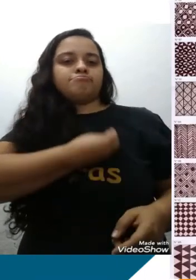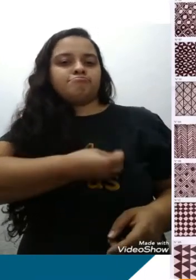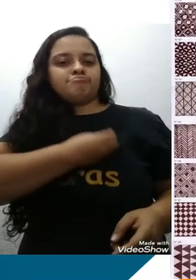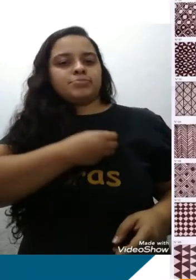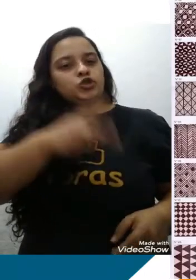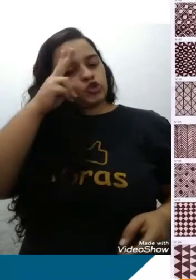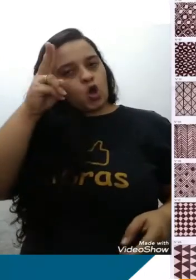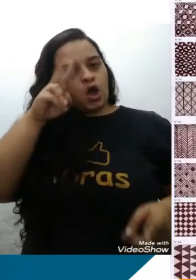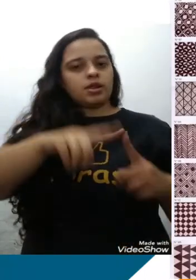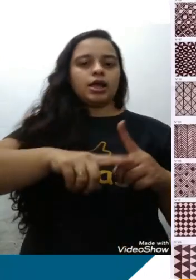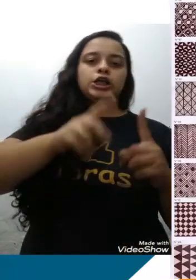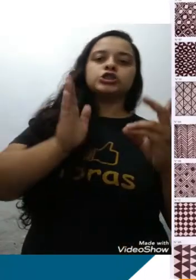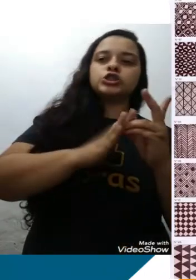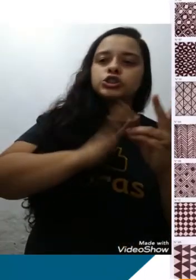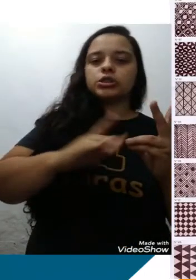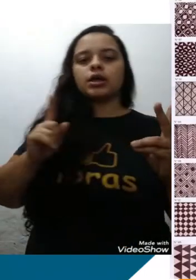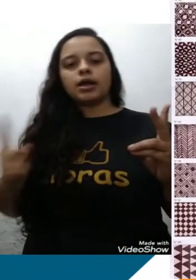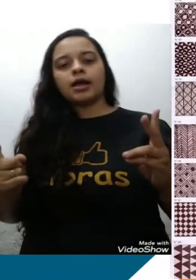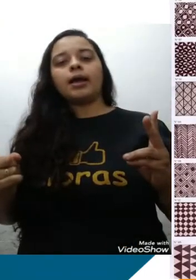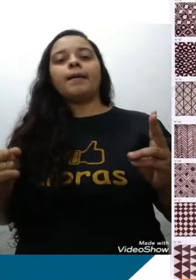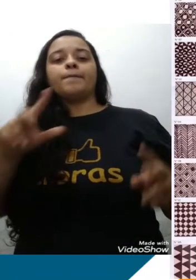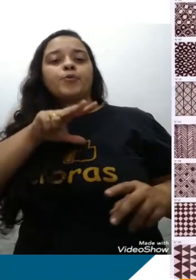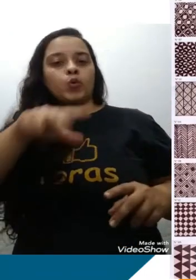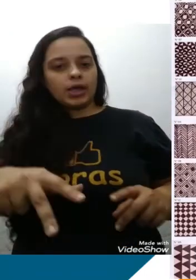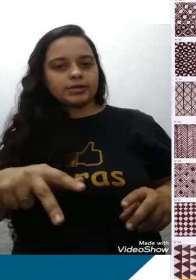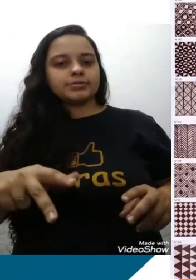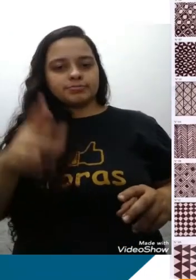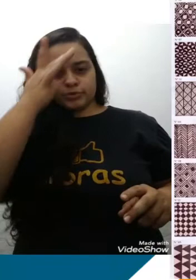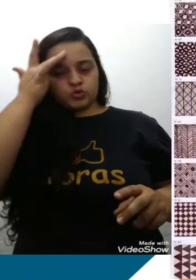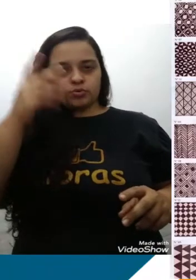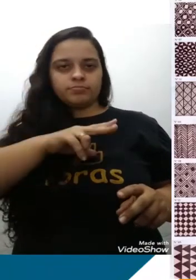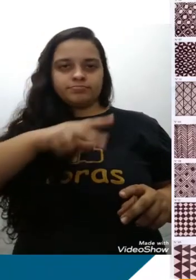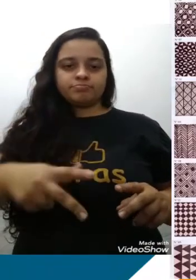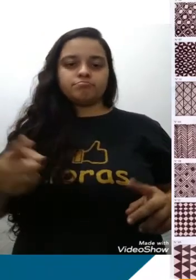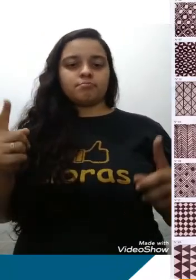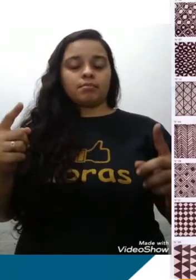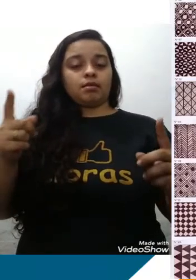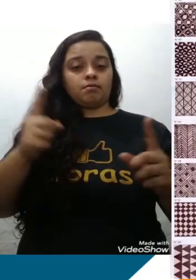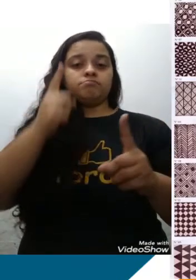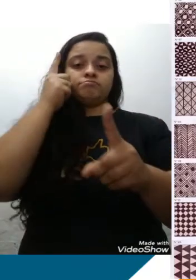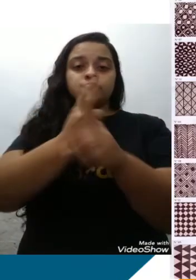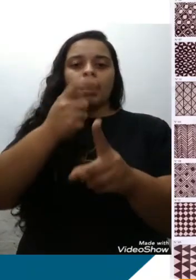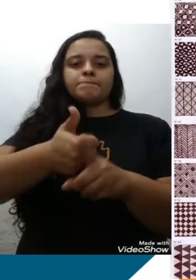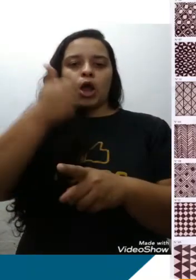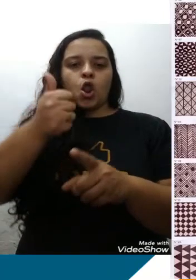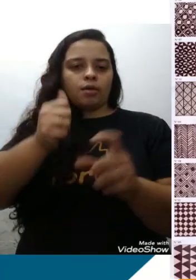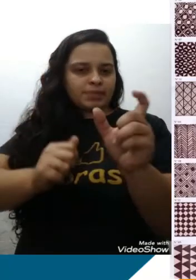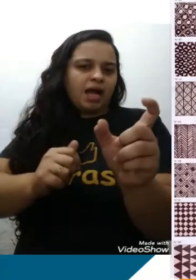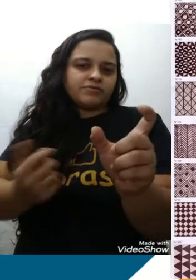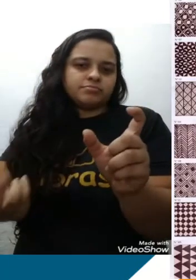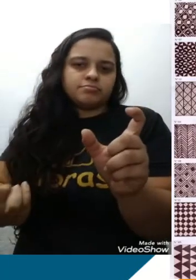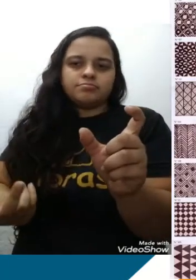histórico. Por que a gente tem que falar disso? Porque a perspectiva que a gente tem dos indígenas, dos